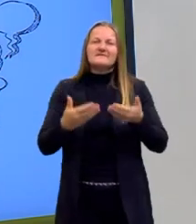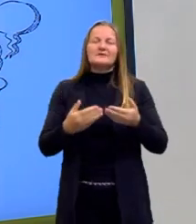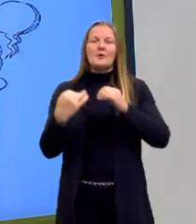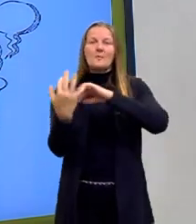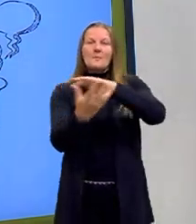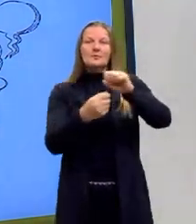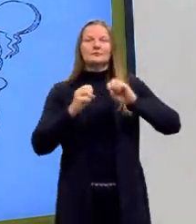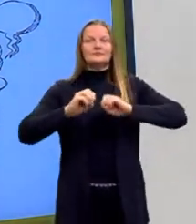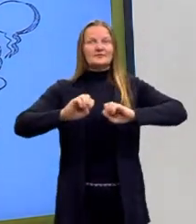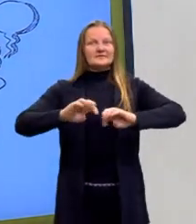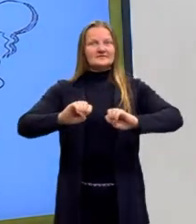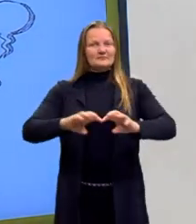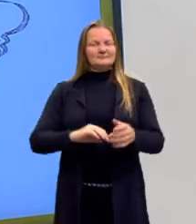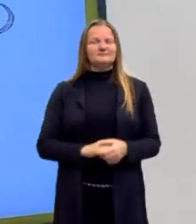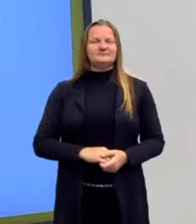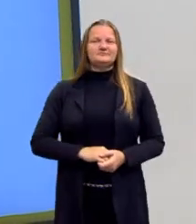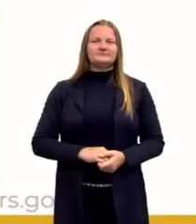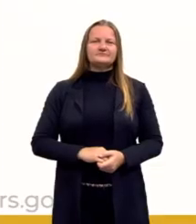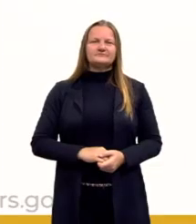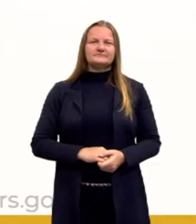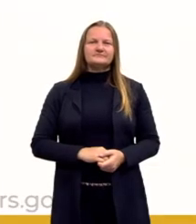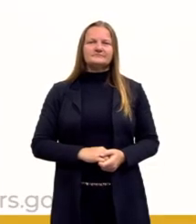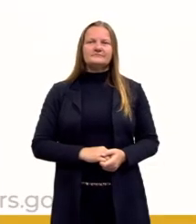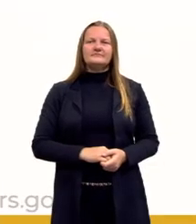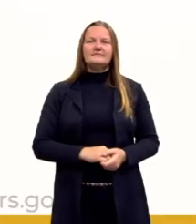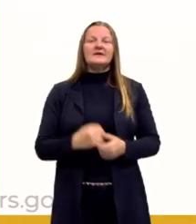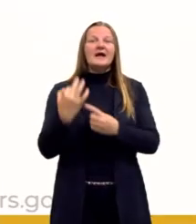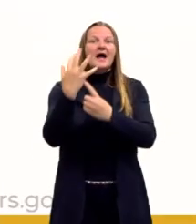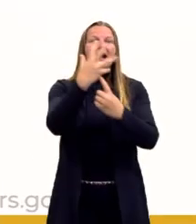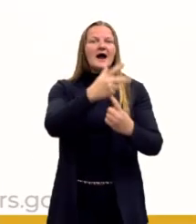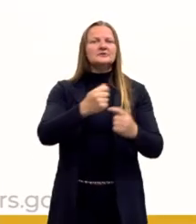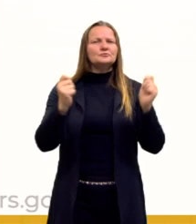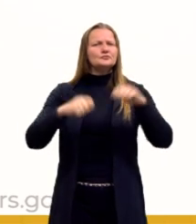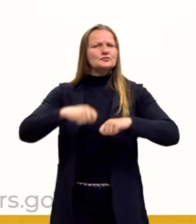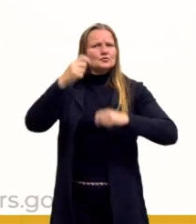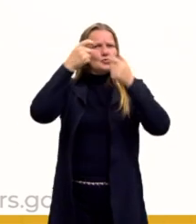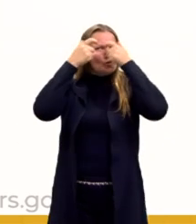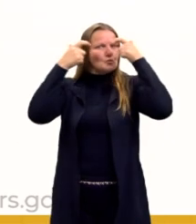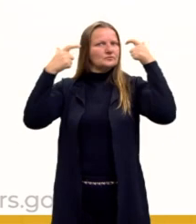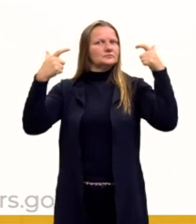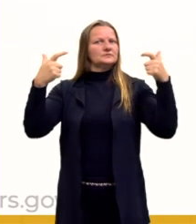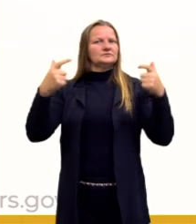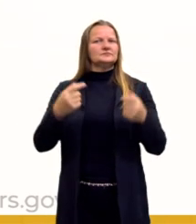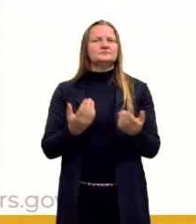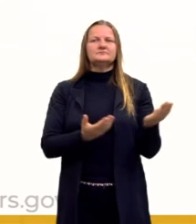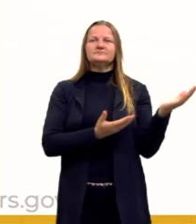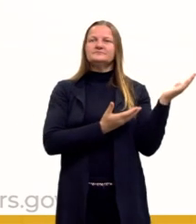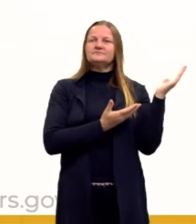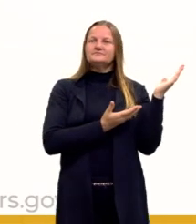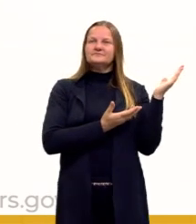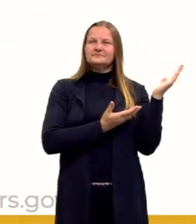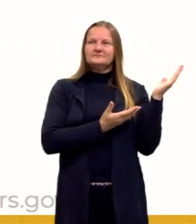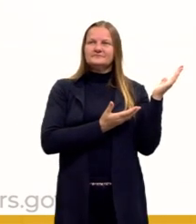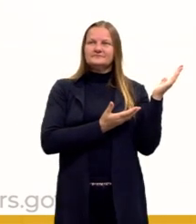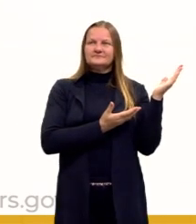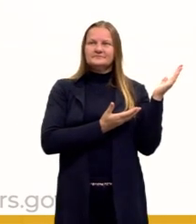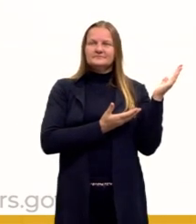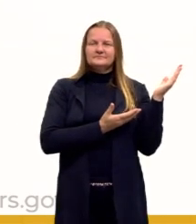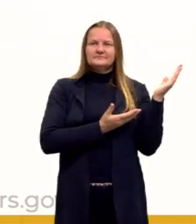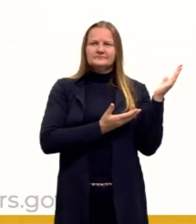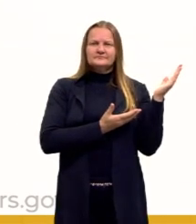mundo de educação vamos lá a arte como possibilidade de conhecimento olha só